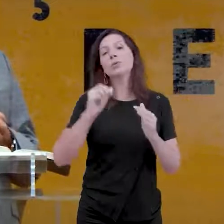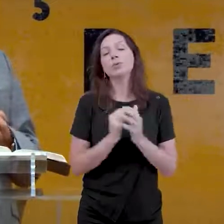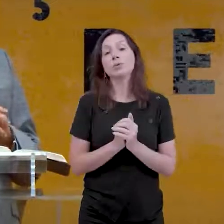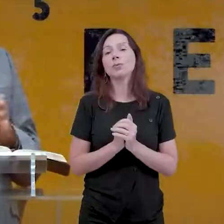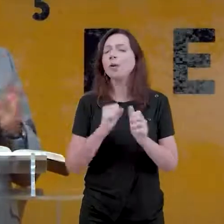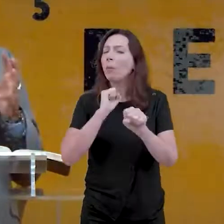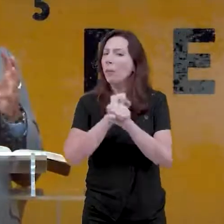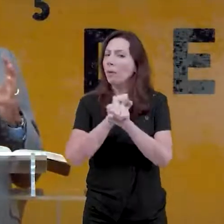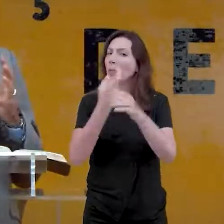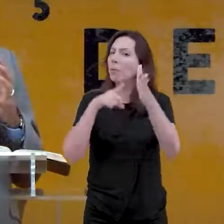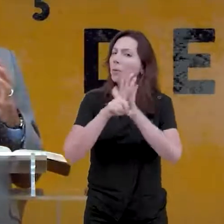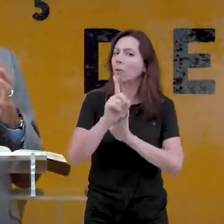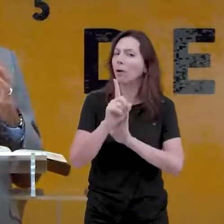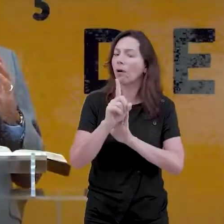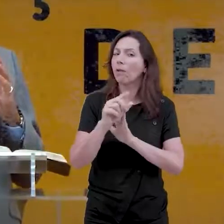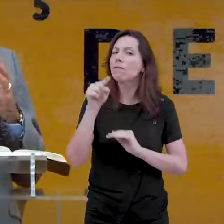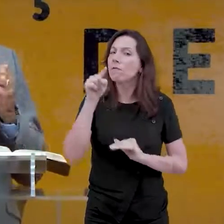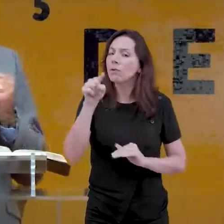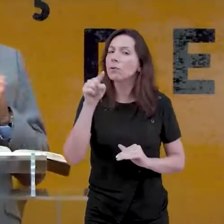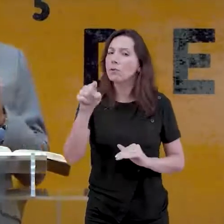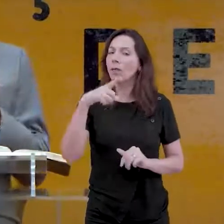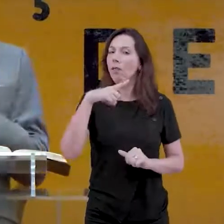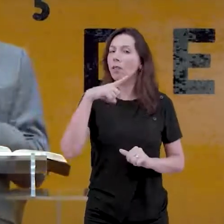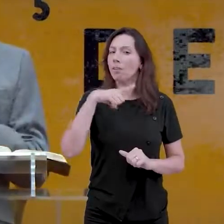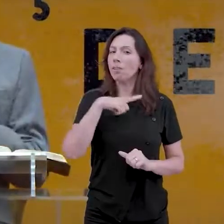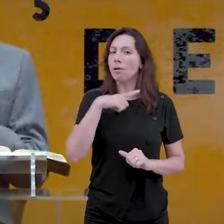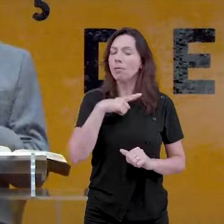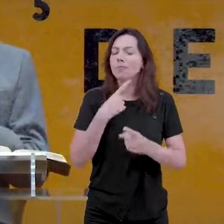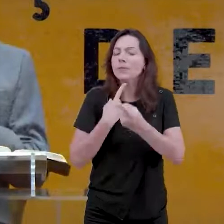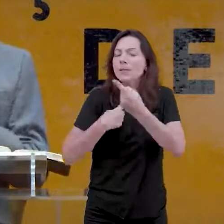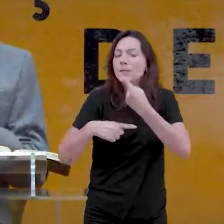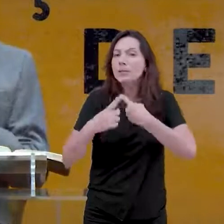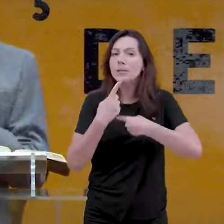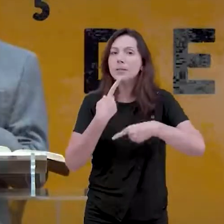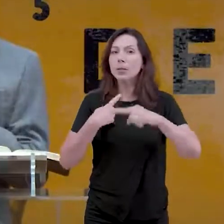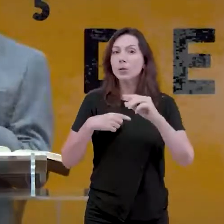perguntar, você tem assim aquele desejo ardente que chega o domingo?